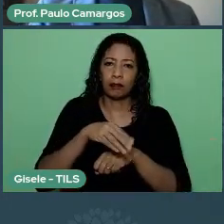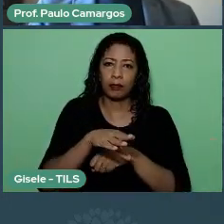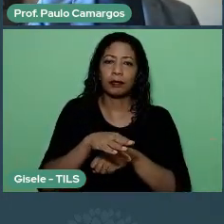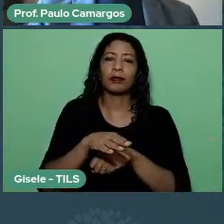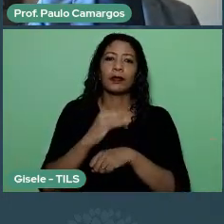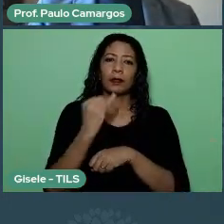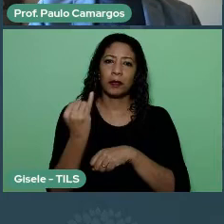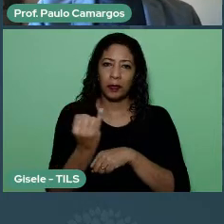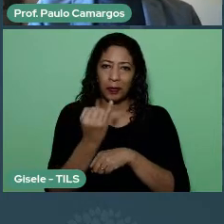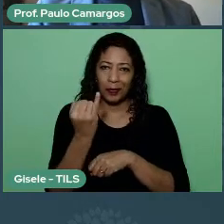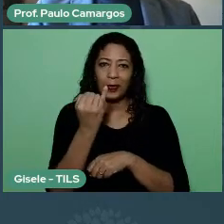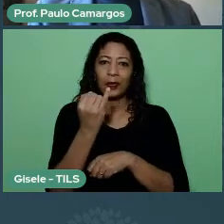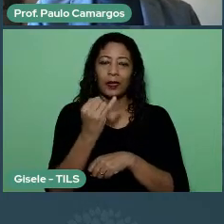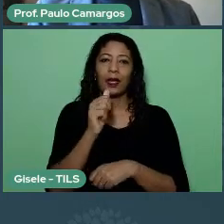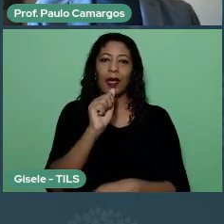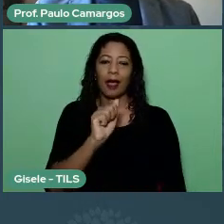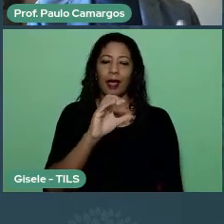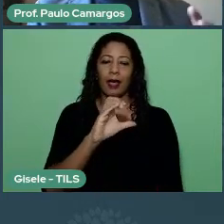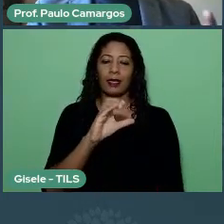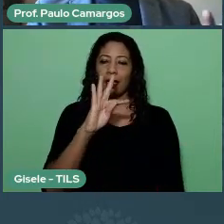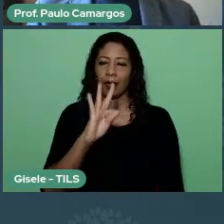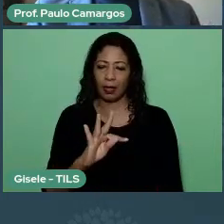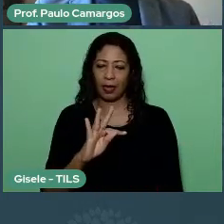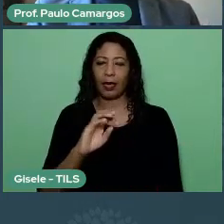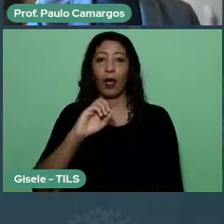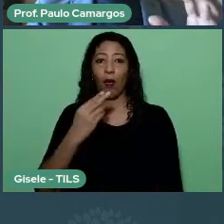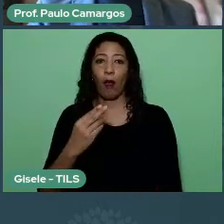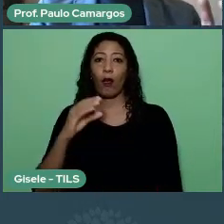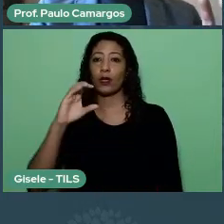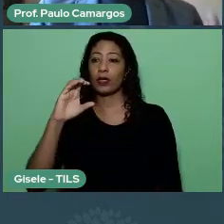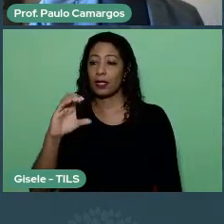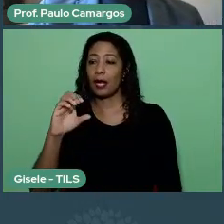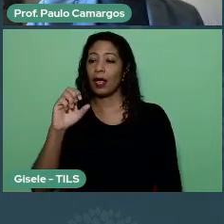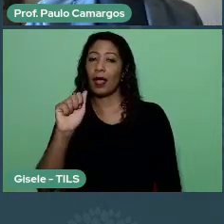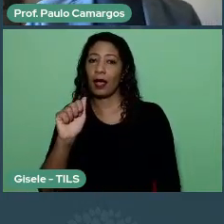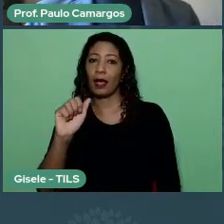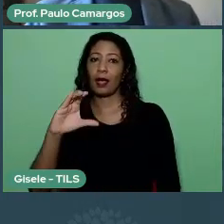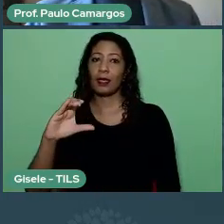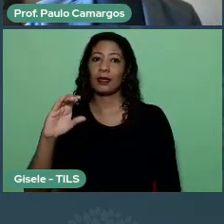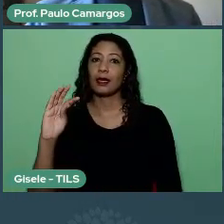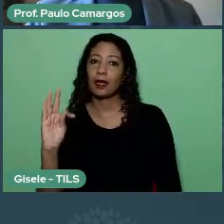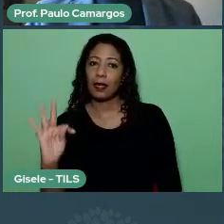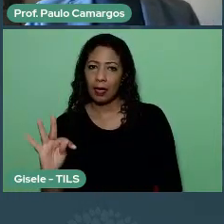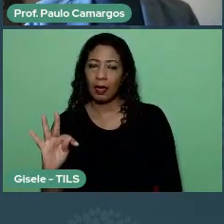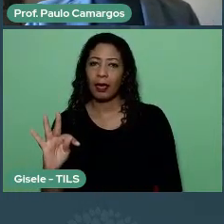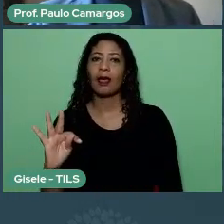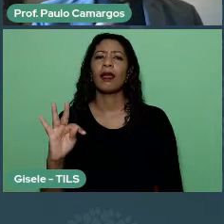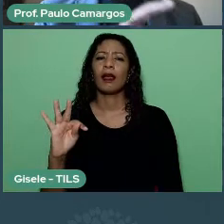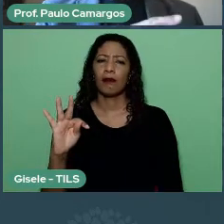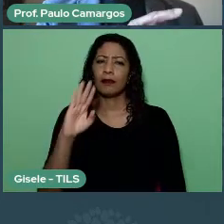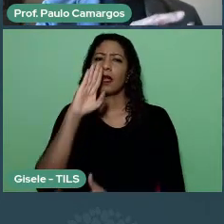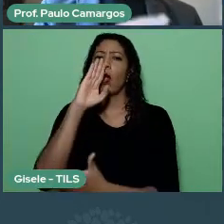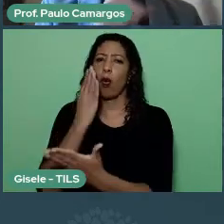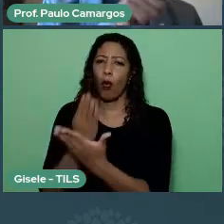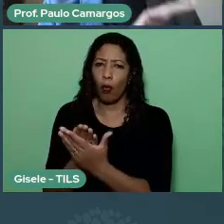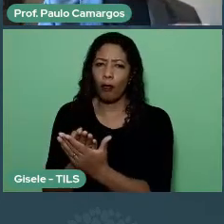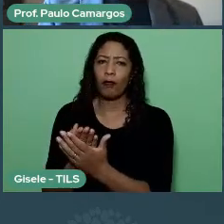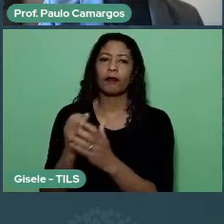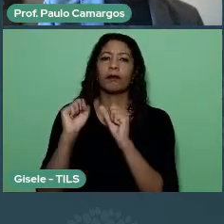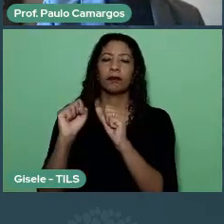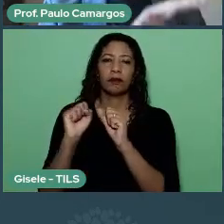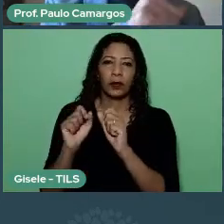ACT ou CACT como mecanismo muito ágil e confiável de avaliar o controle da asma